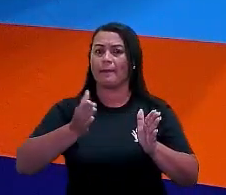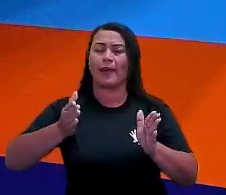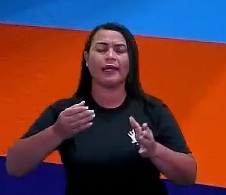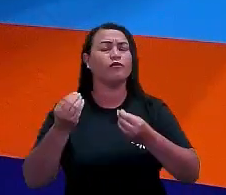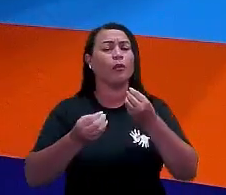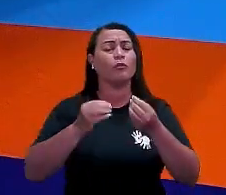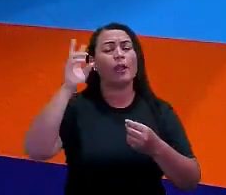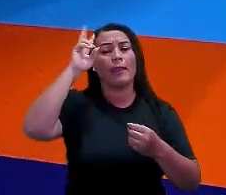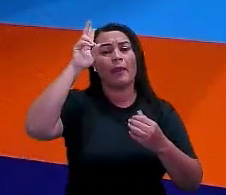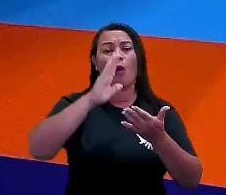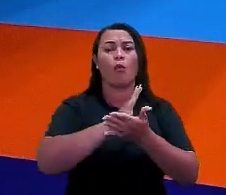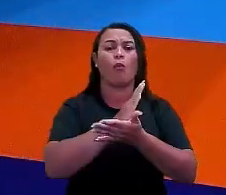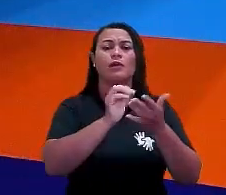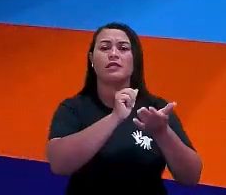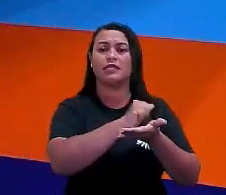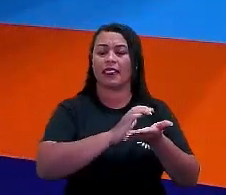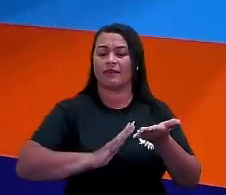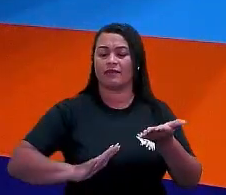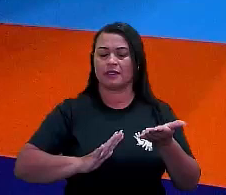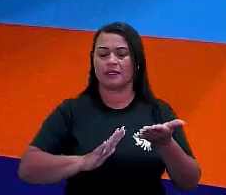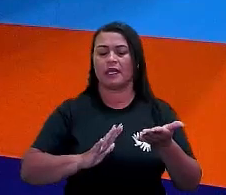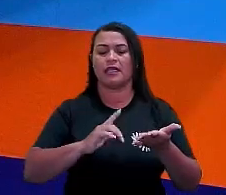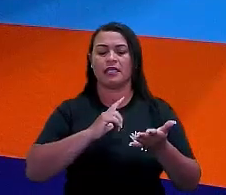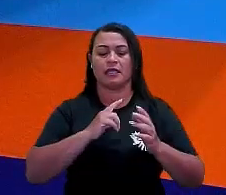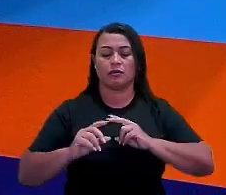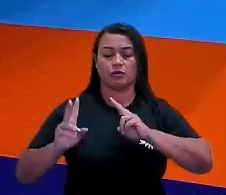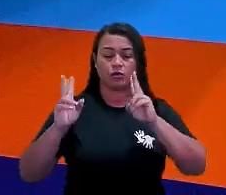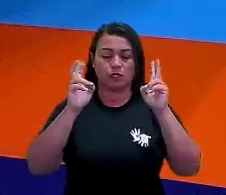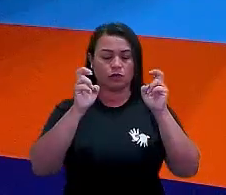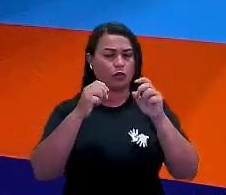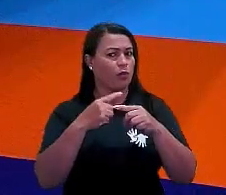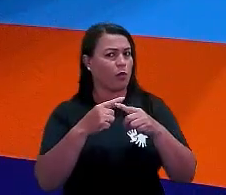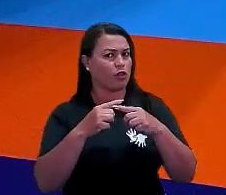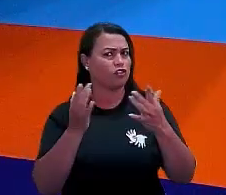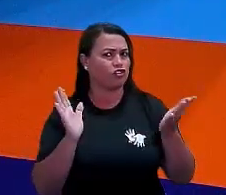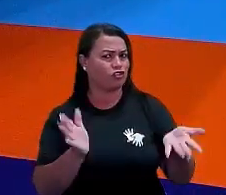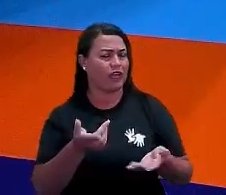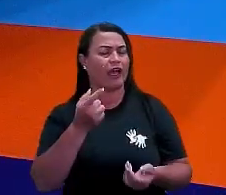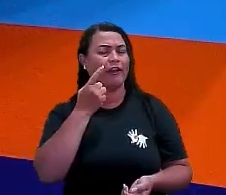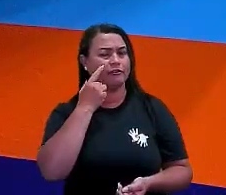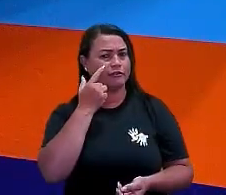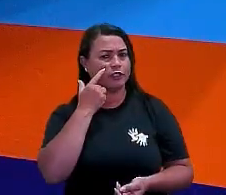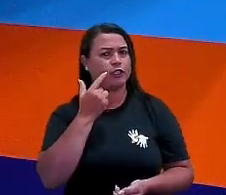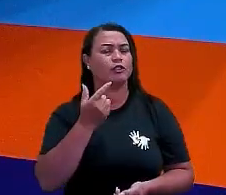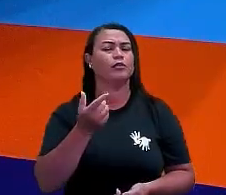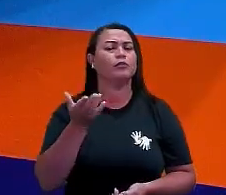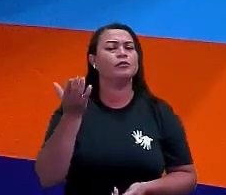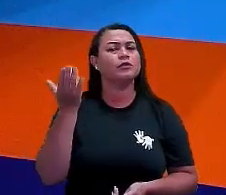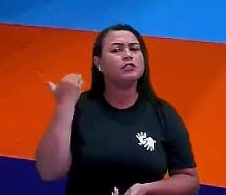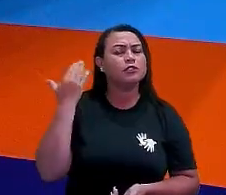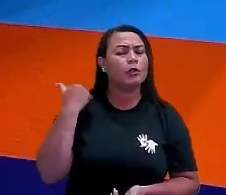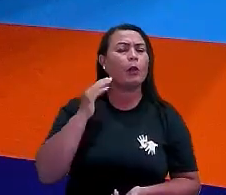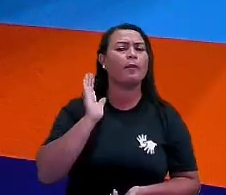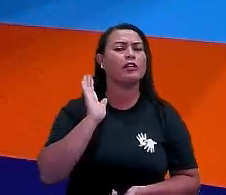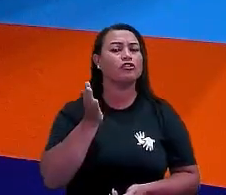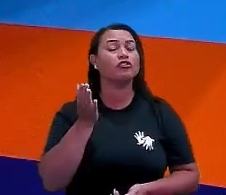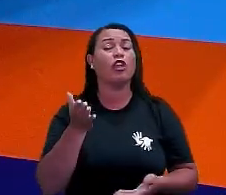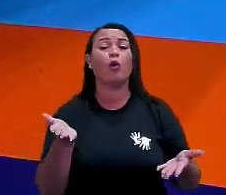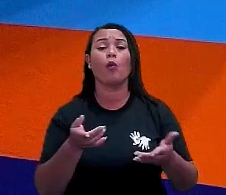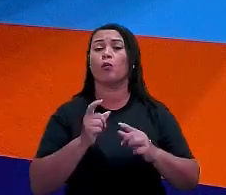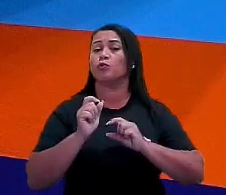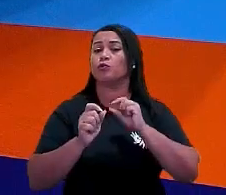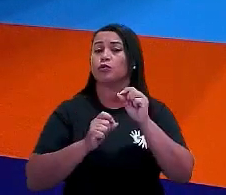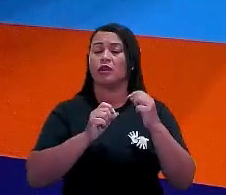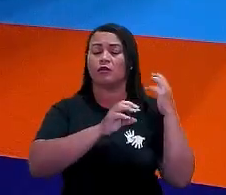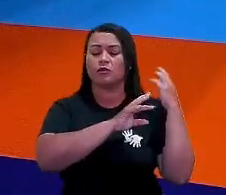alguns exercícios, esses assuntos, né? Porque assim, nós já trabalhamos eles aqui nas nossas aulas, e aí a gente vai